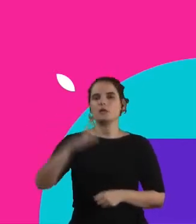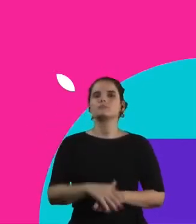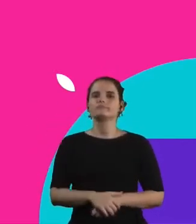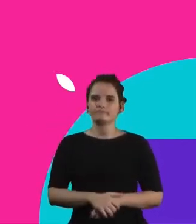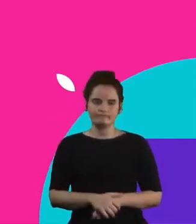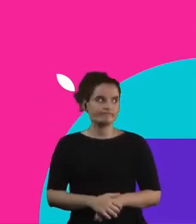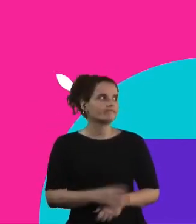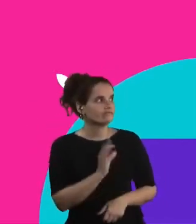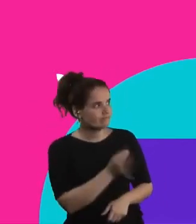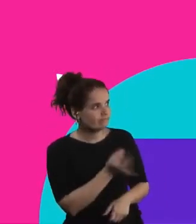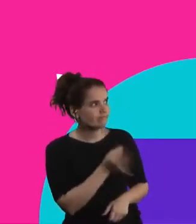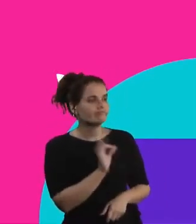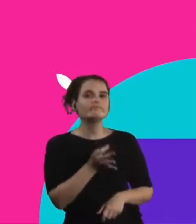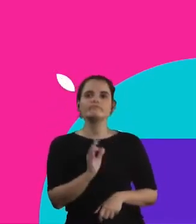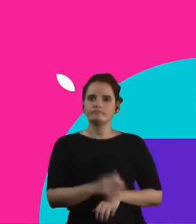Perfeito, Gabi.